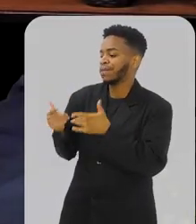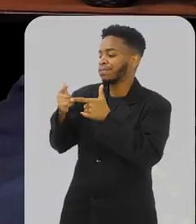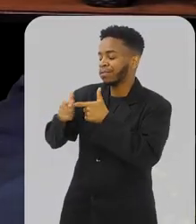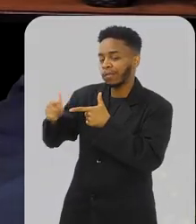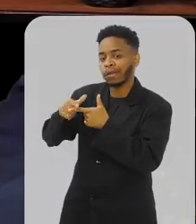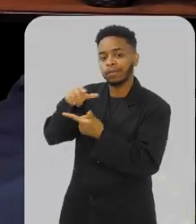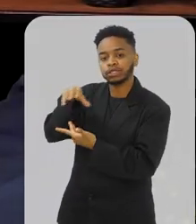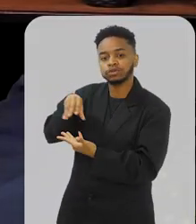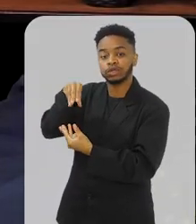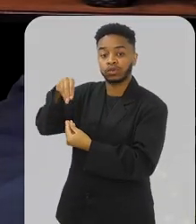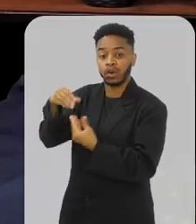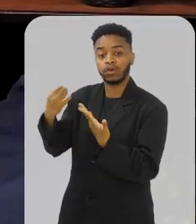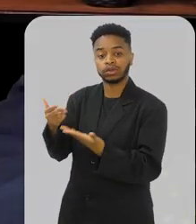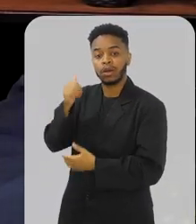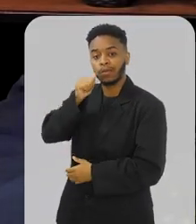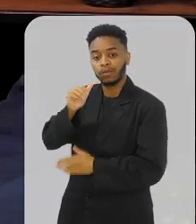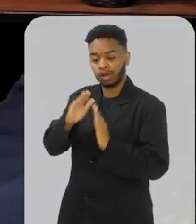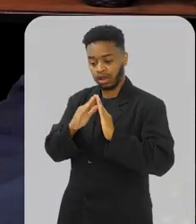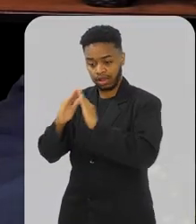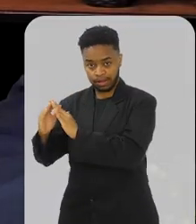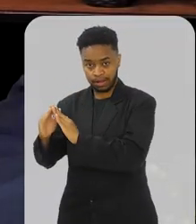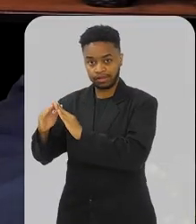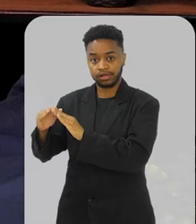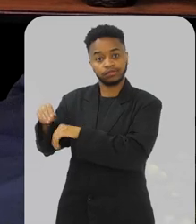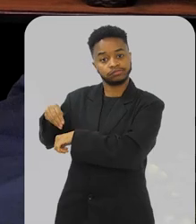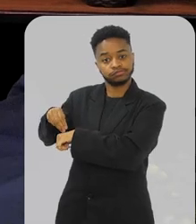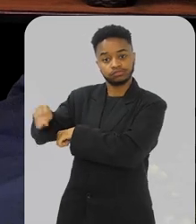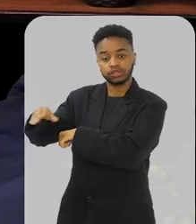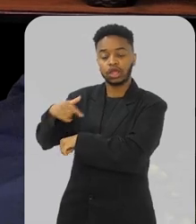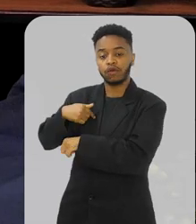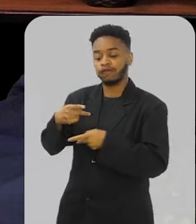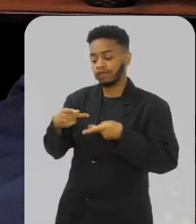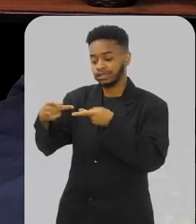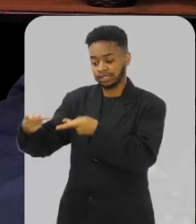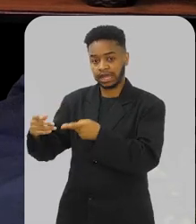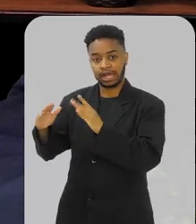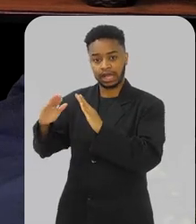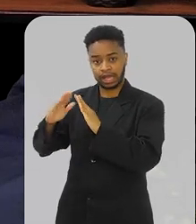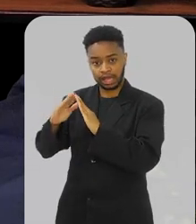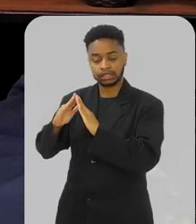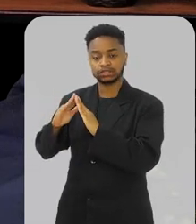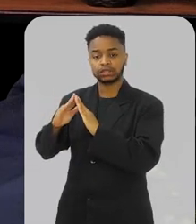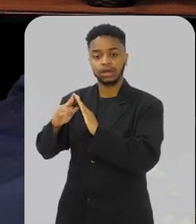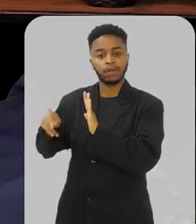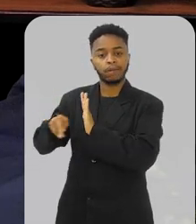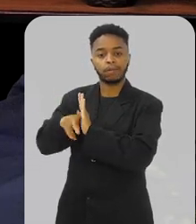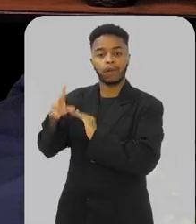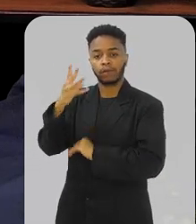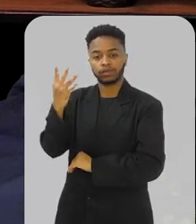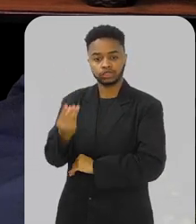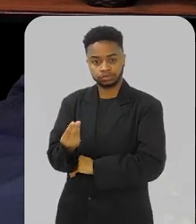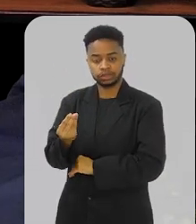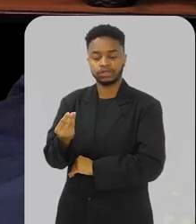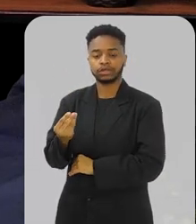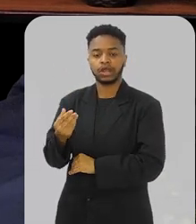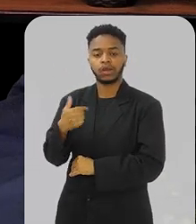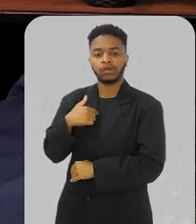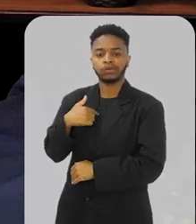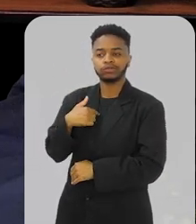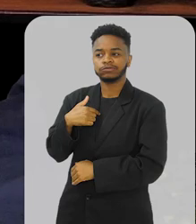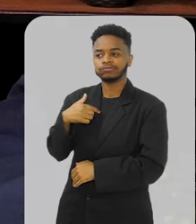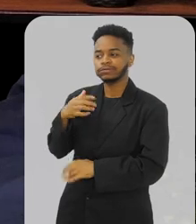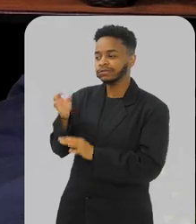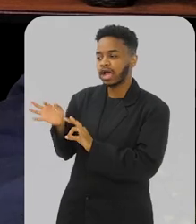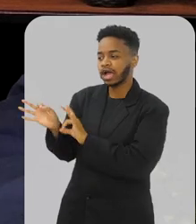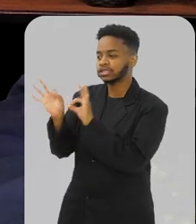A mãe Geraldine me indicou para ir para uma casa espírita, para poder ouvir palestras. Só que